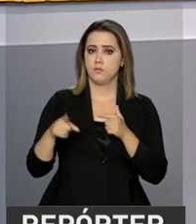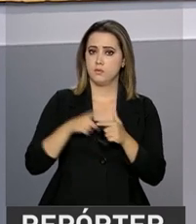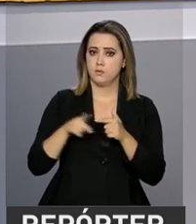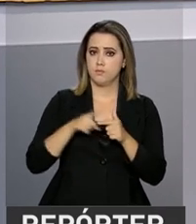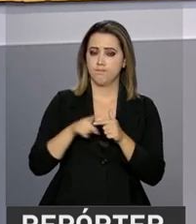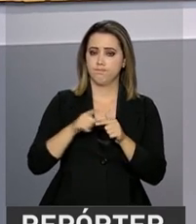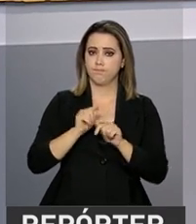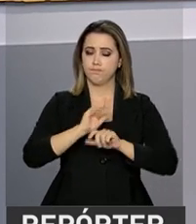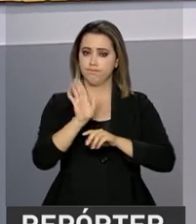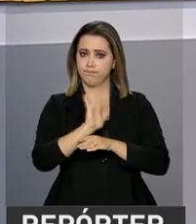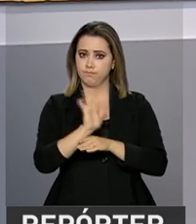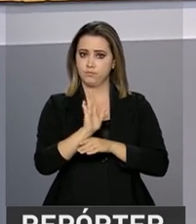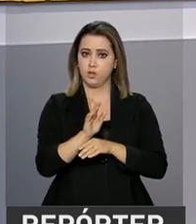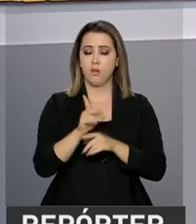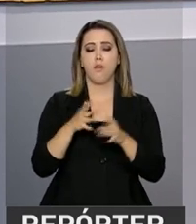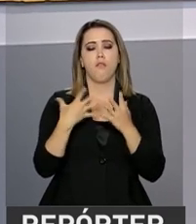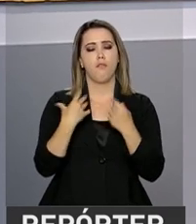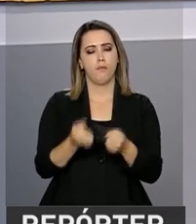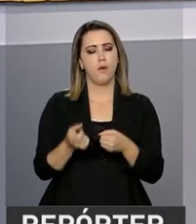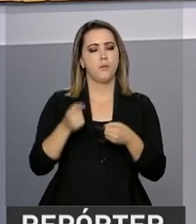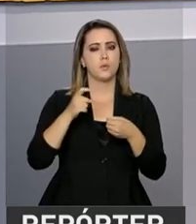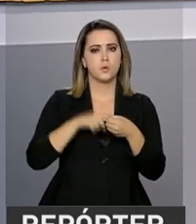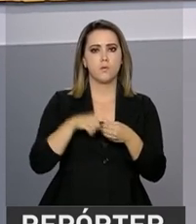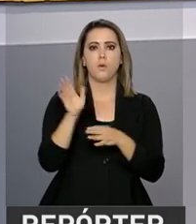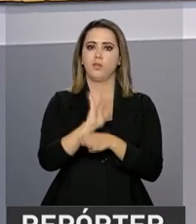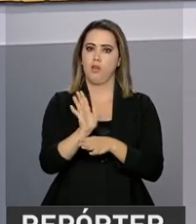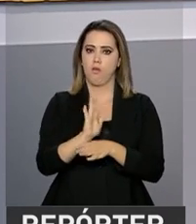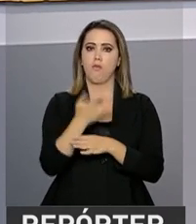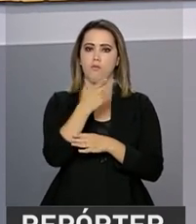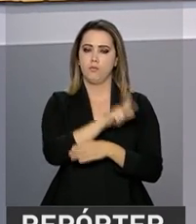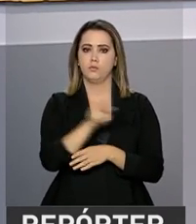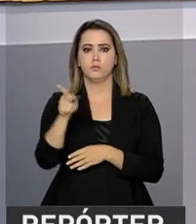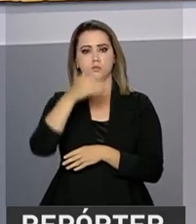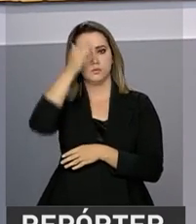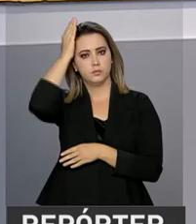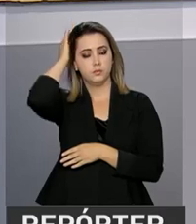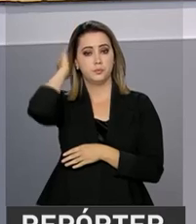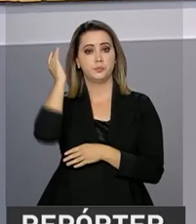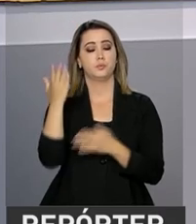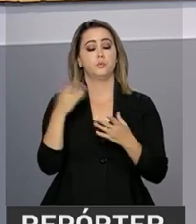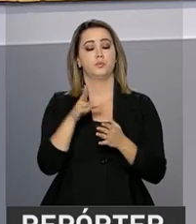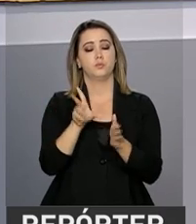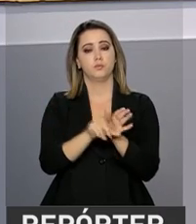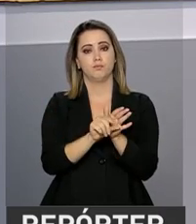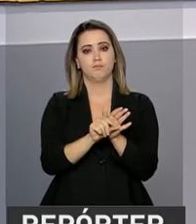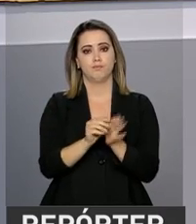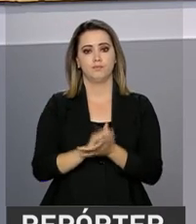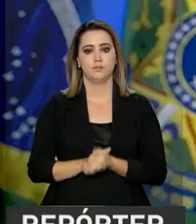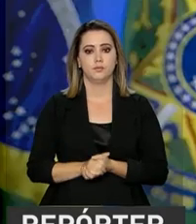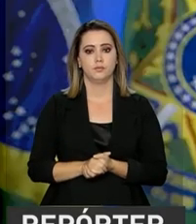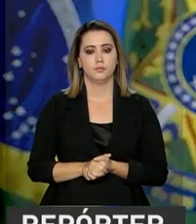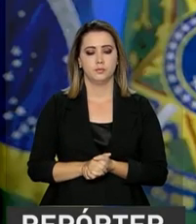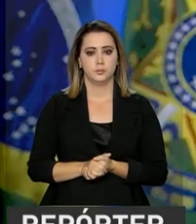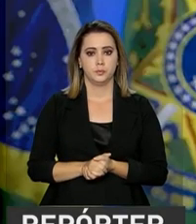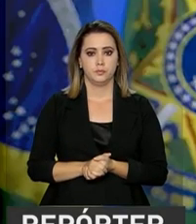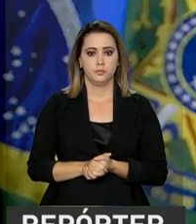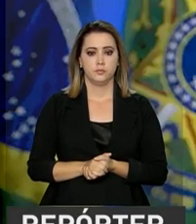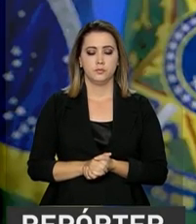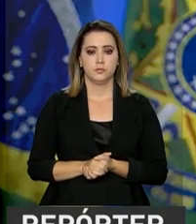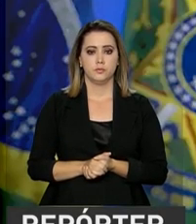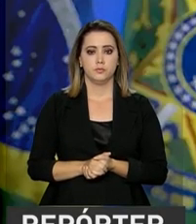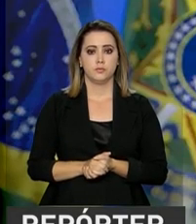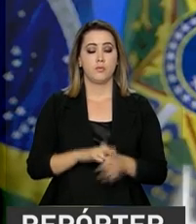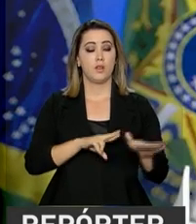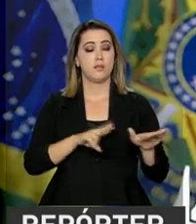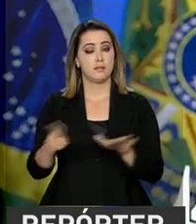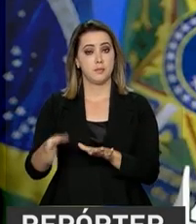aí na transmissão Então nós vamos reiniciar essa mensagem do presidente Michel Temer pelo Twitter na